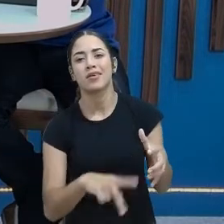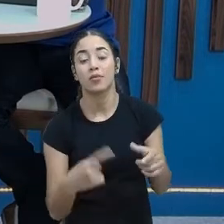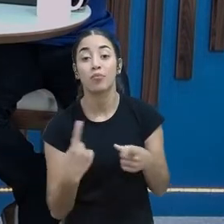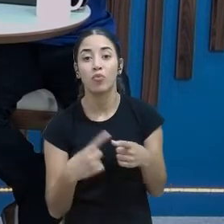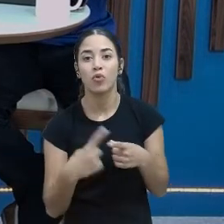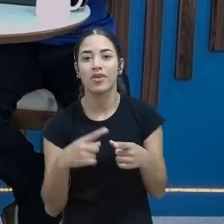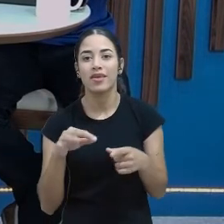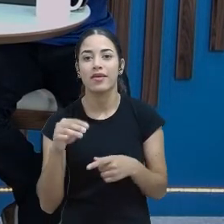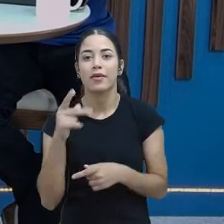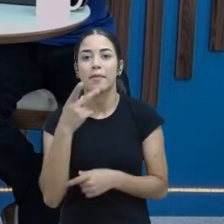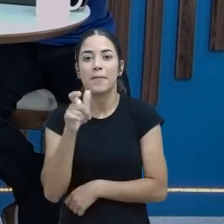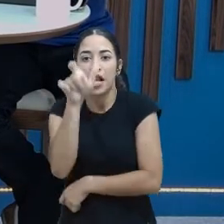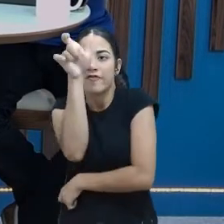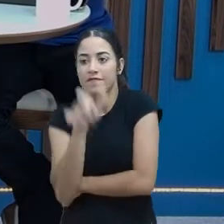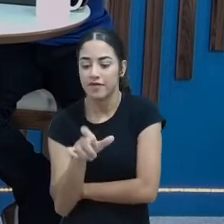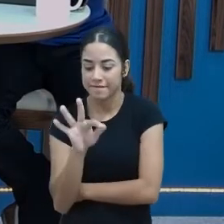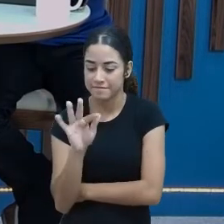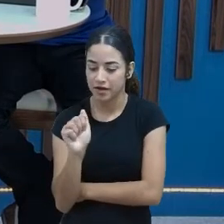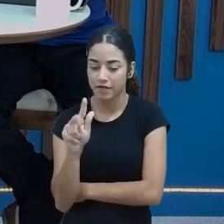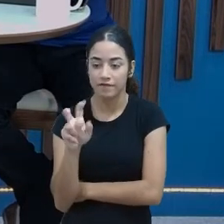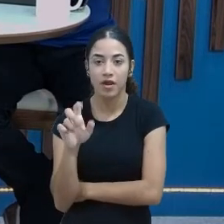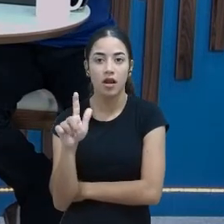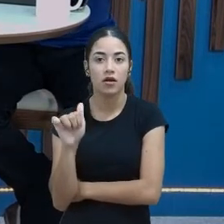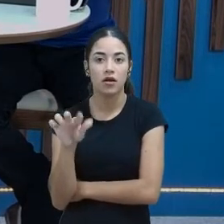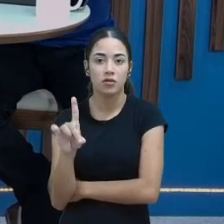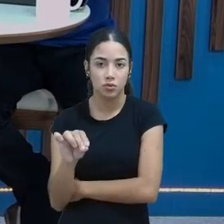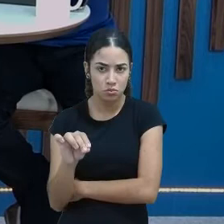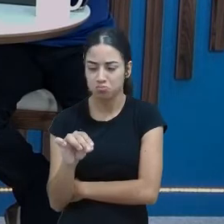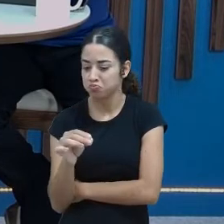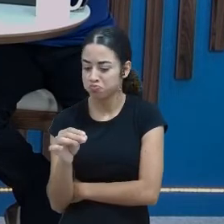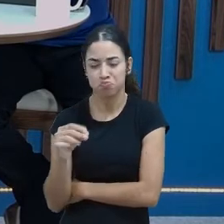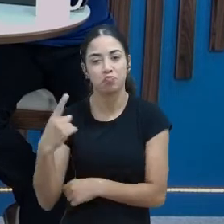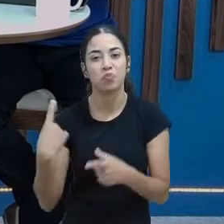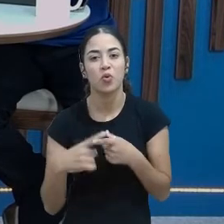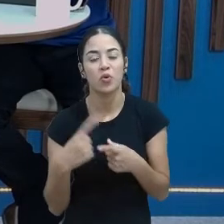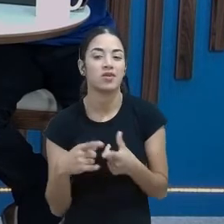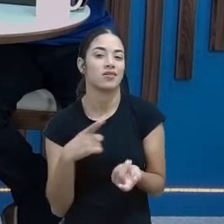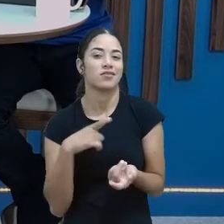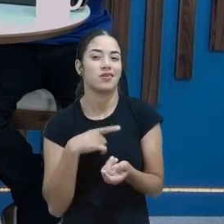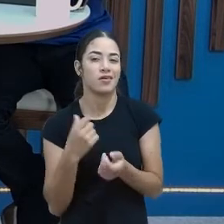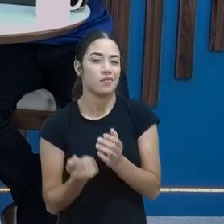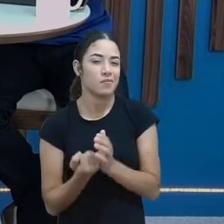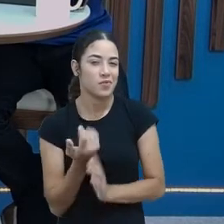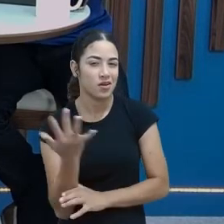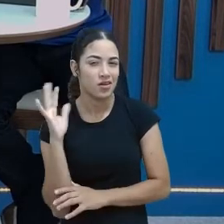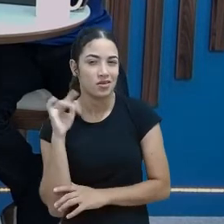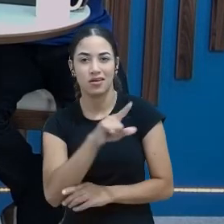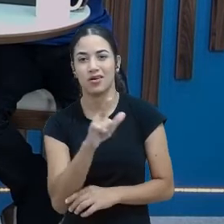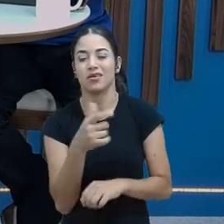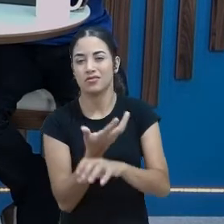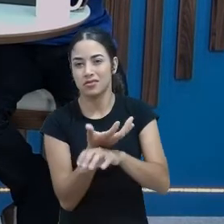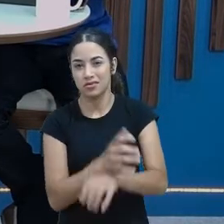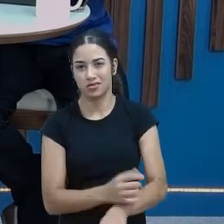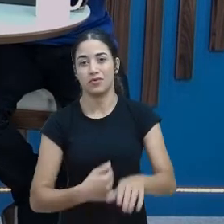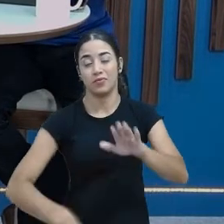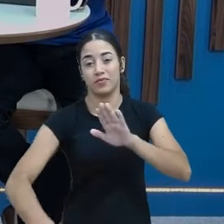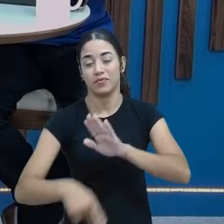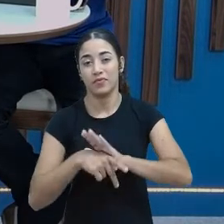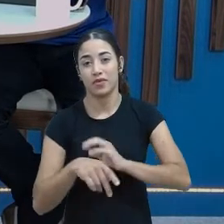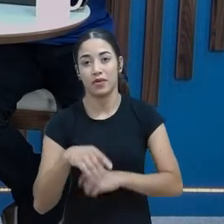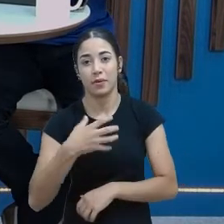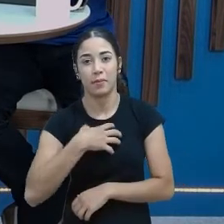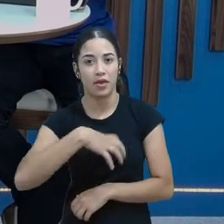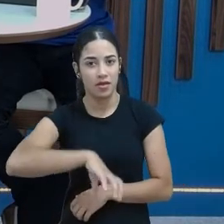favelados? Porque existe uma planta no sertão, né, no sertão da Bahia, além da coroa de frade, do